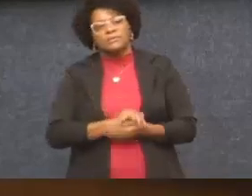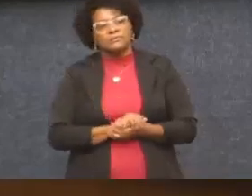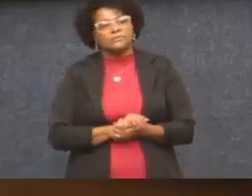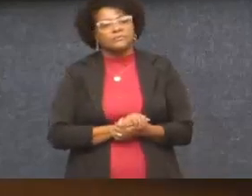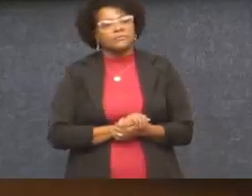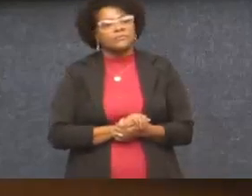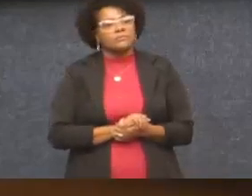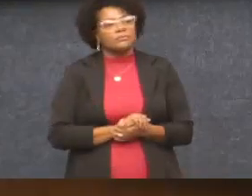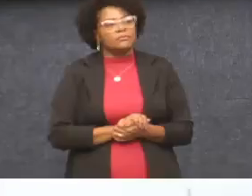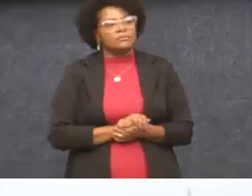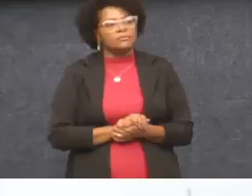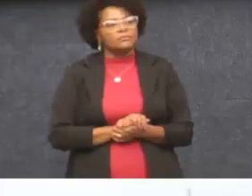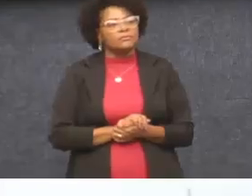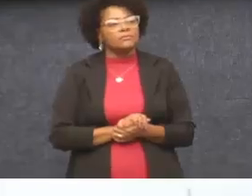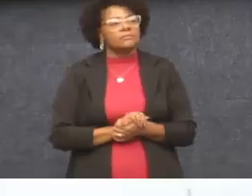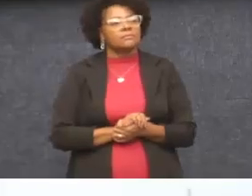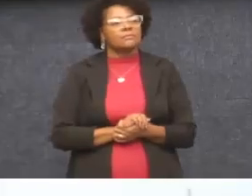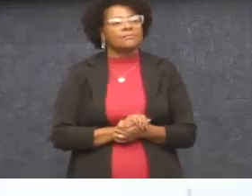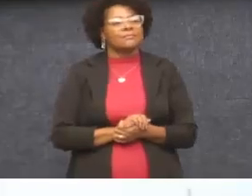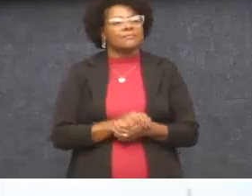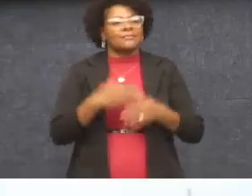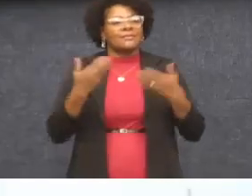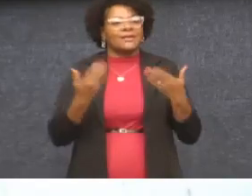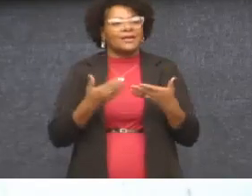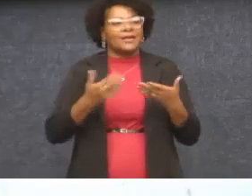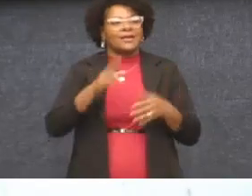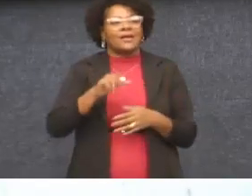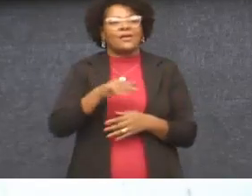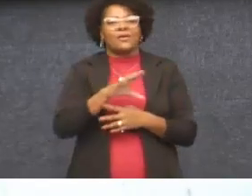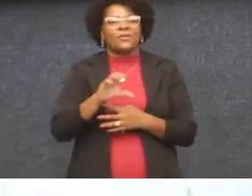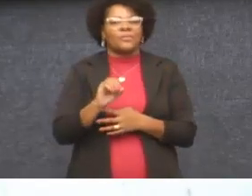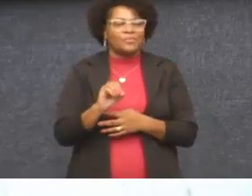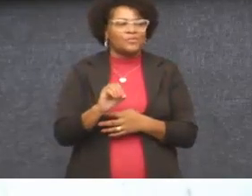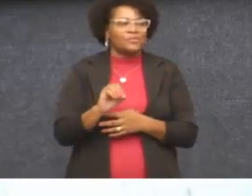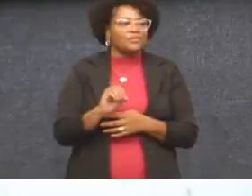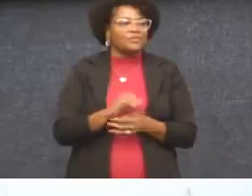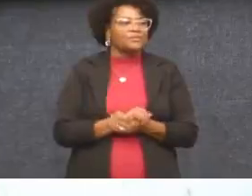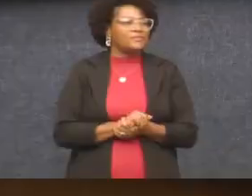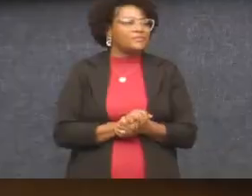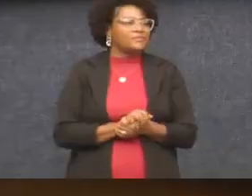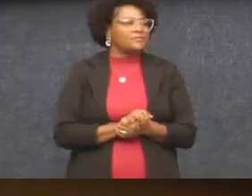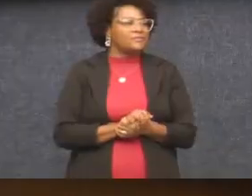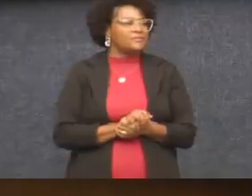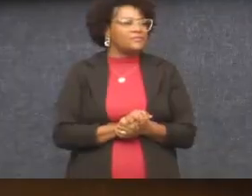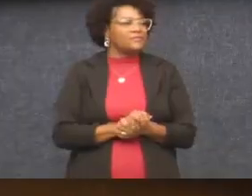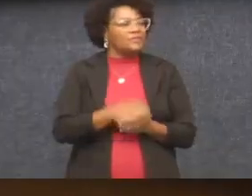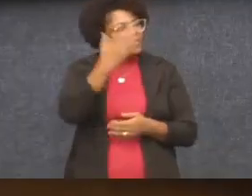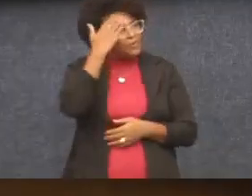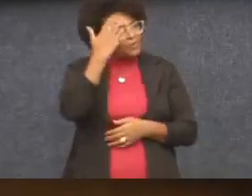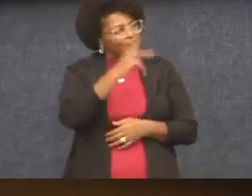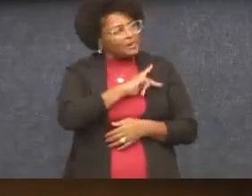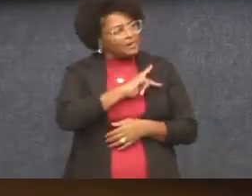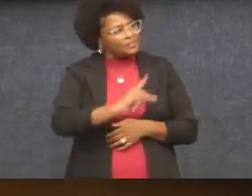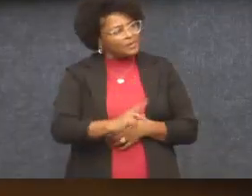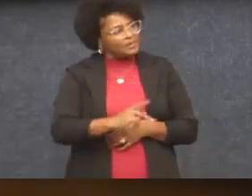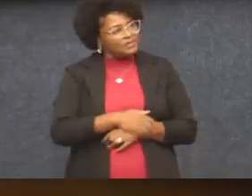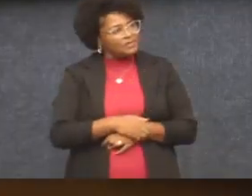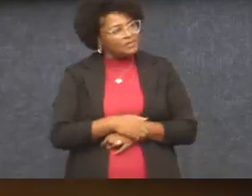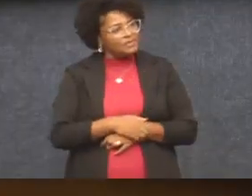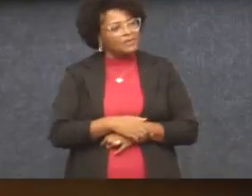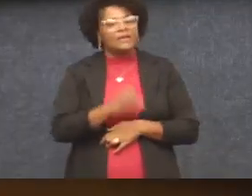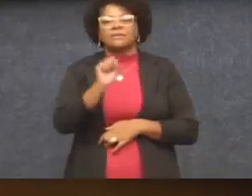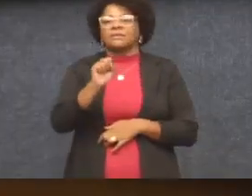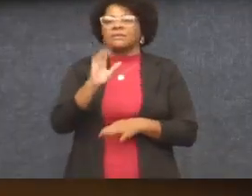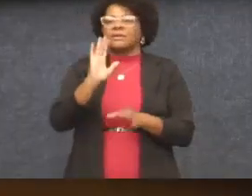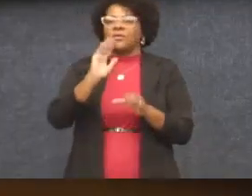Para encaminhar, vereador Bruno Miranda, o aniversariante do dia. Obrigado, presidente. Vai encaminhar o voto